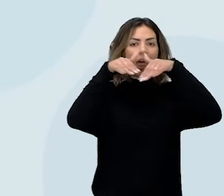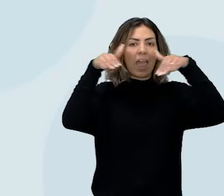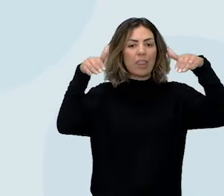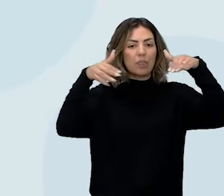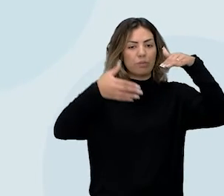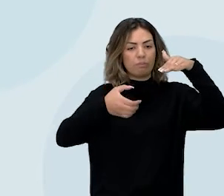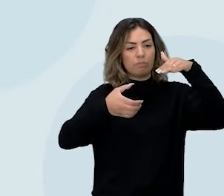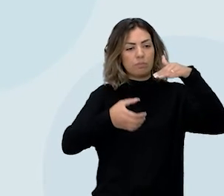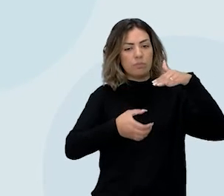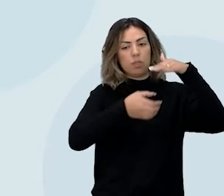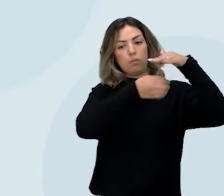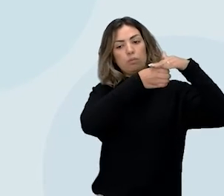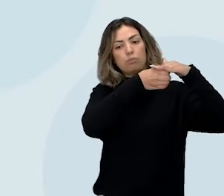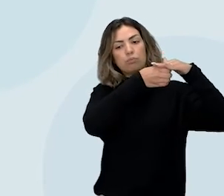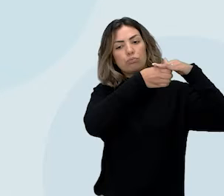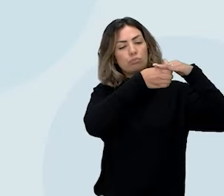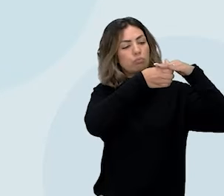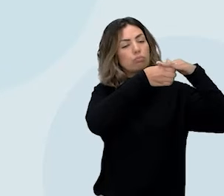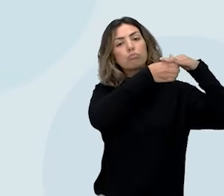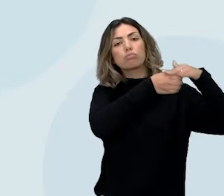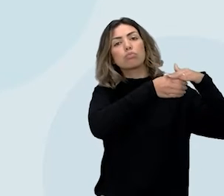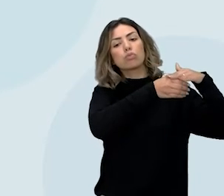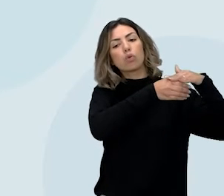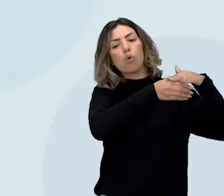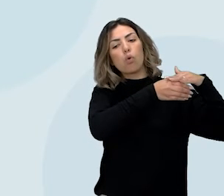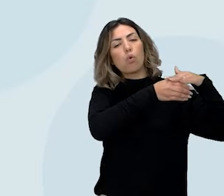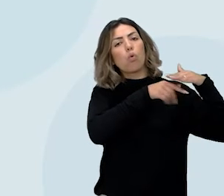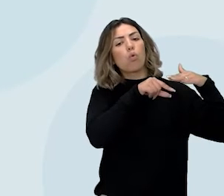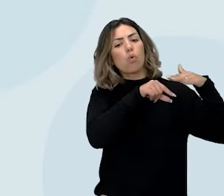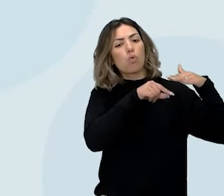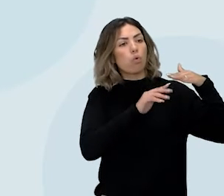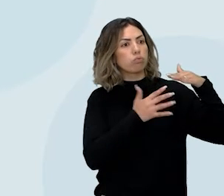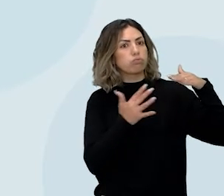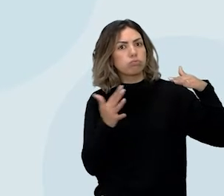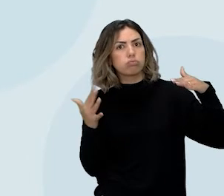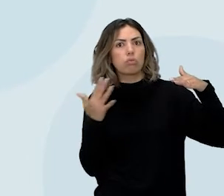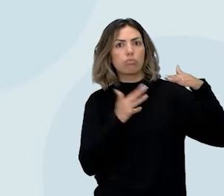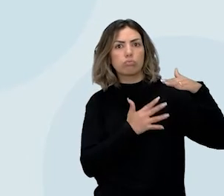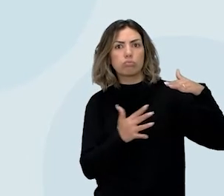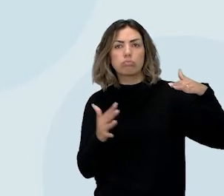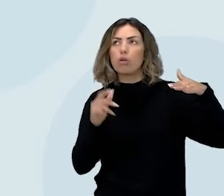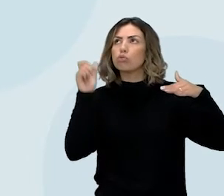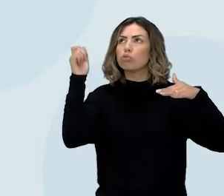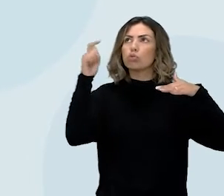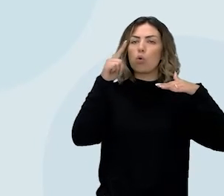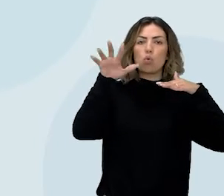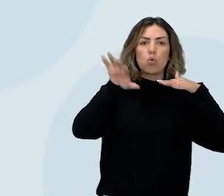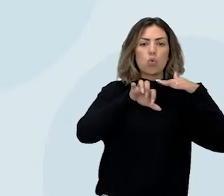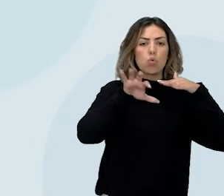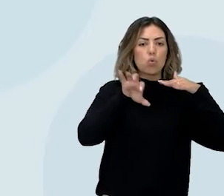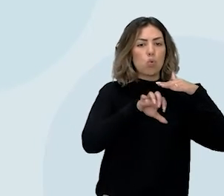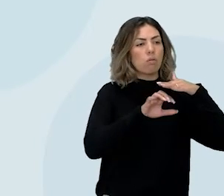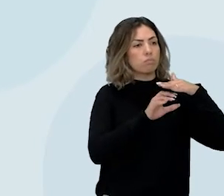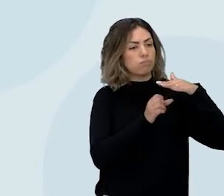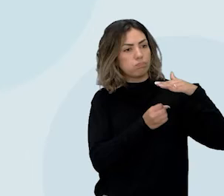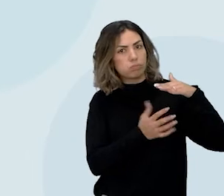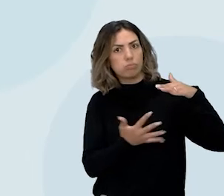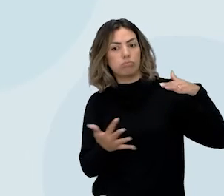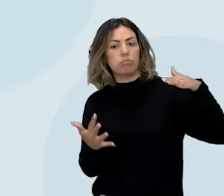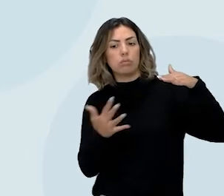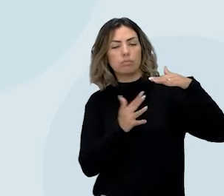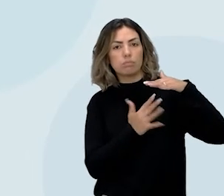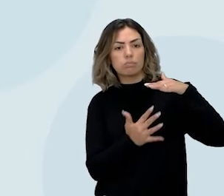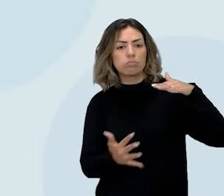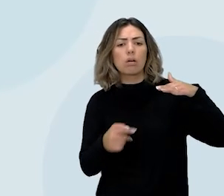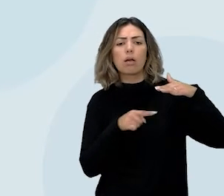E ela aumenta, né? Ela aumenta a eficiência da luz solar, tá certo? Ela não está ligada em nada, a iluminação ocorre